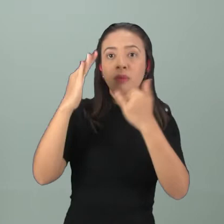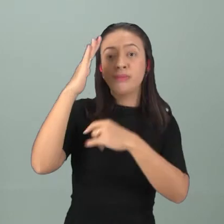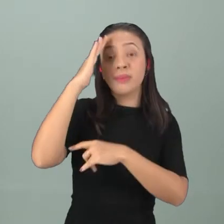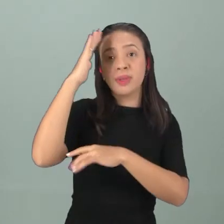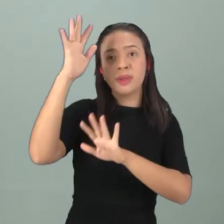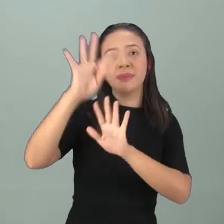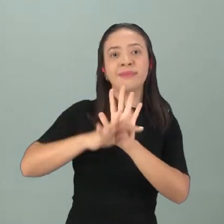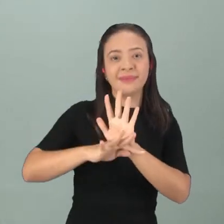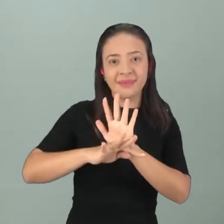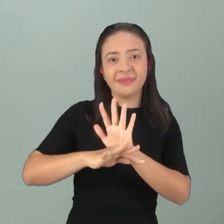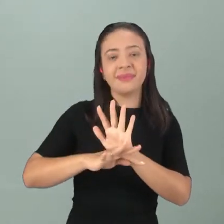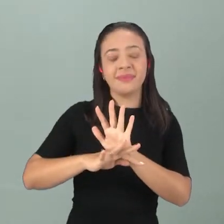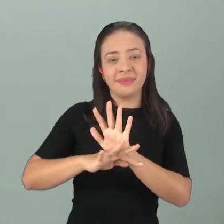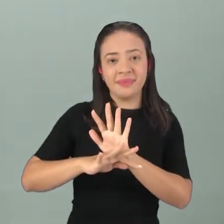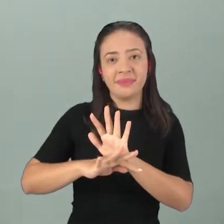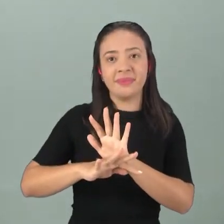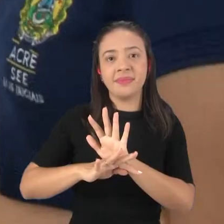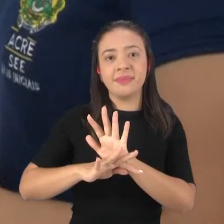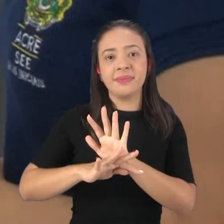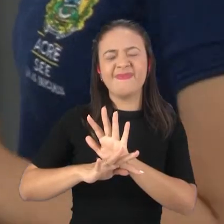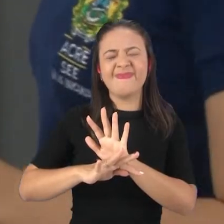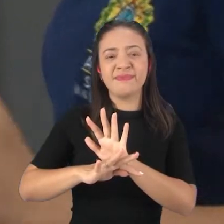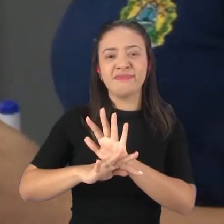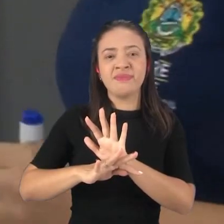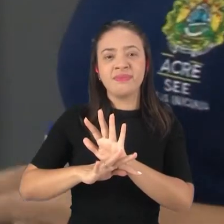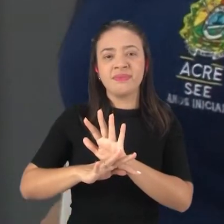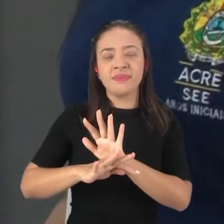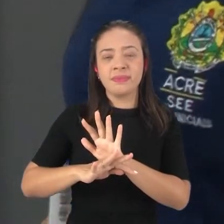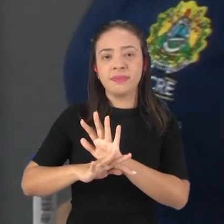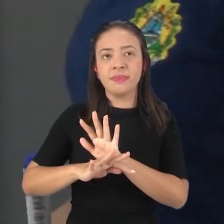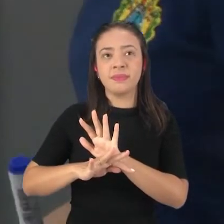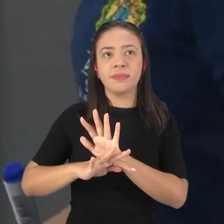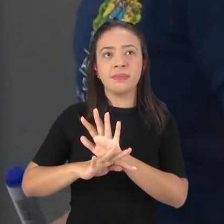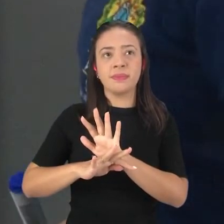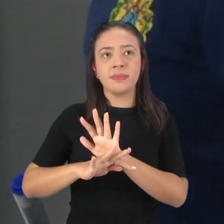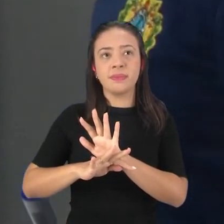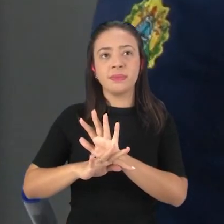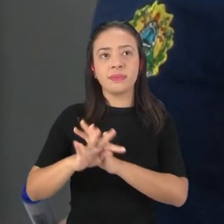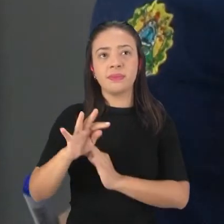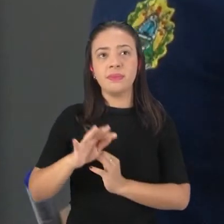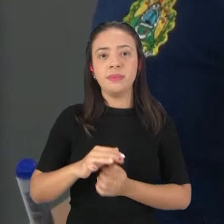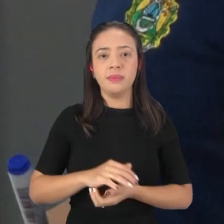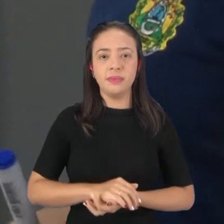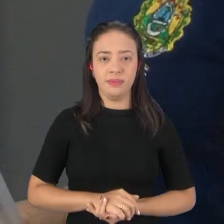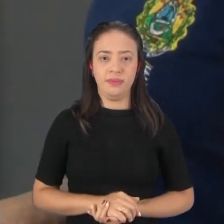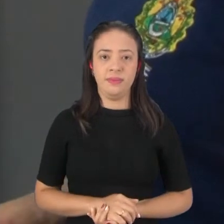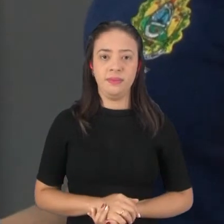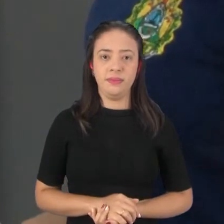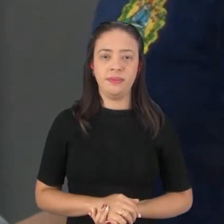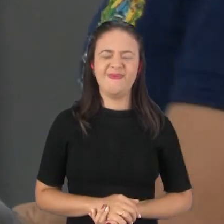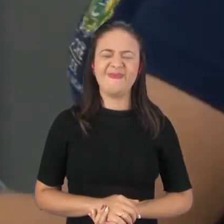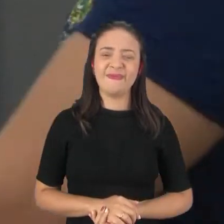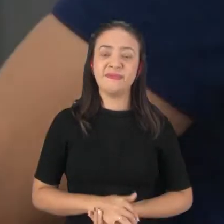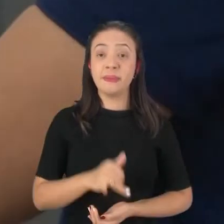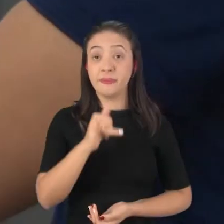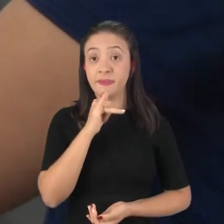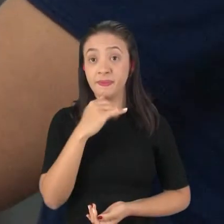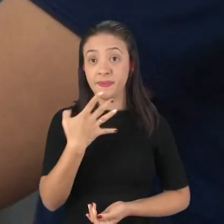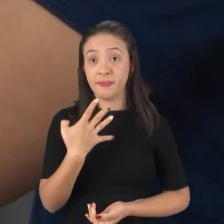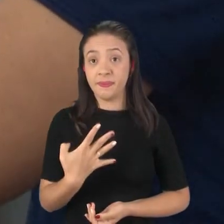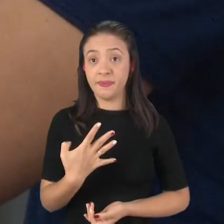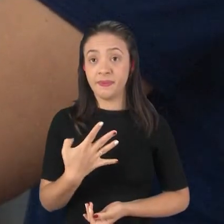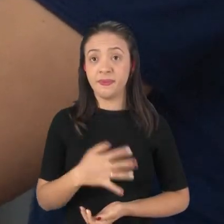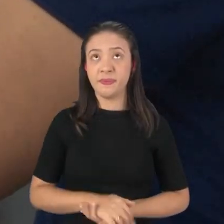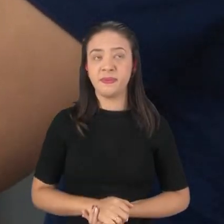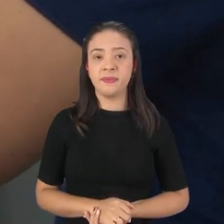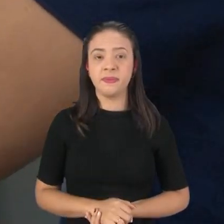é a ideia central de um texto, tá? Principal, né, no caso. Vamos para o exemplo